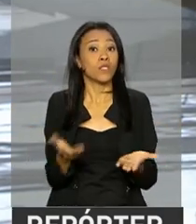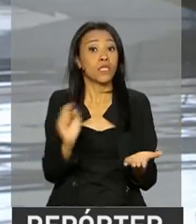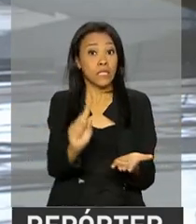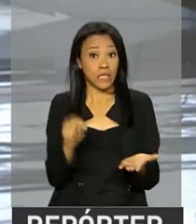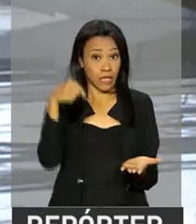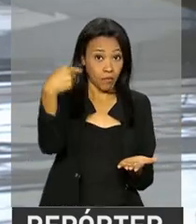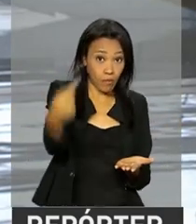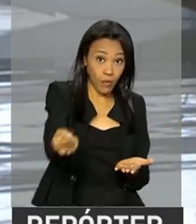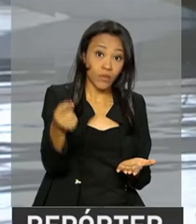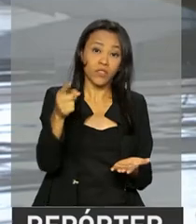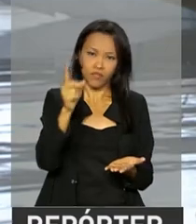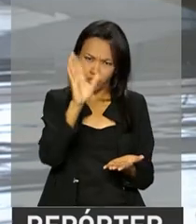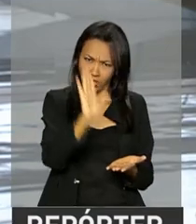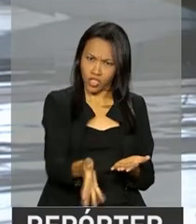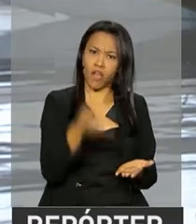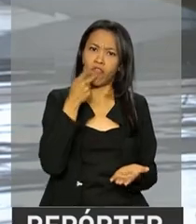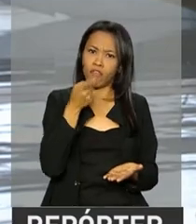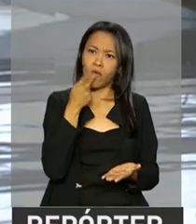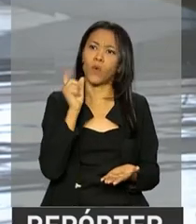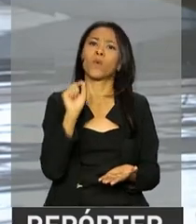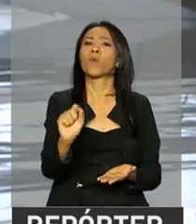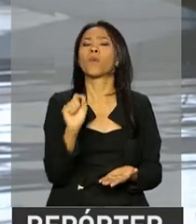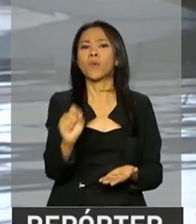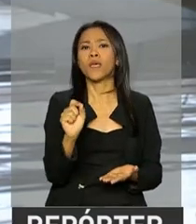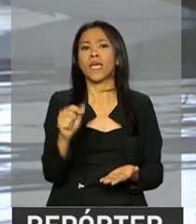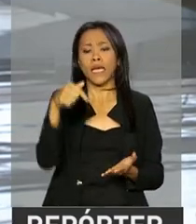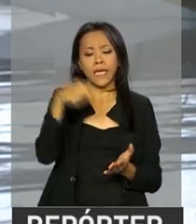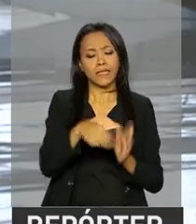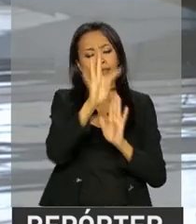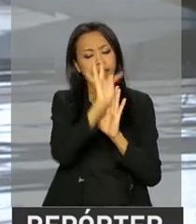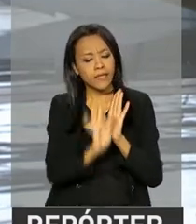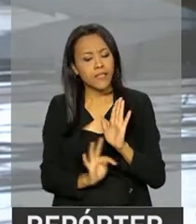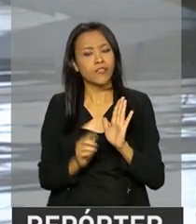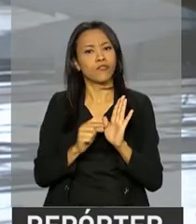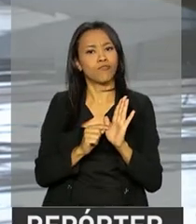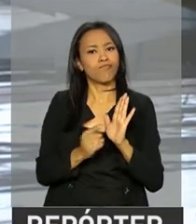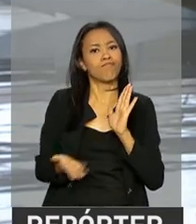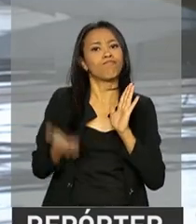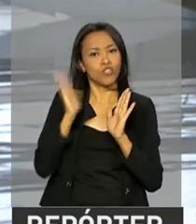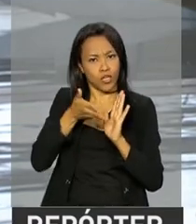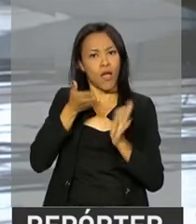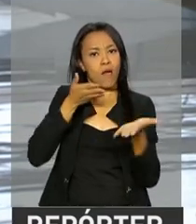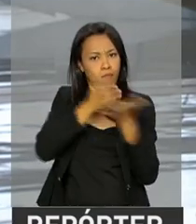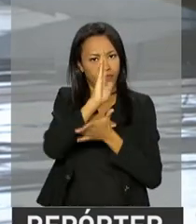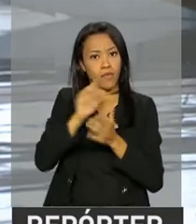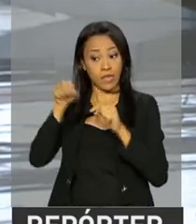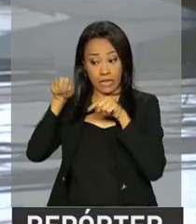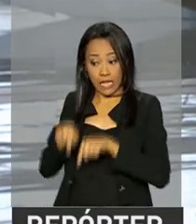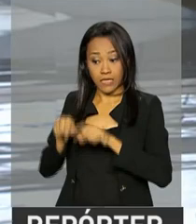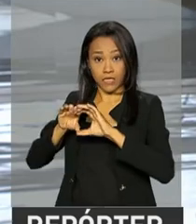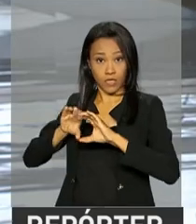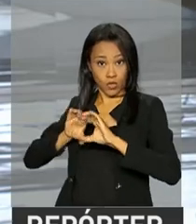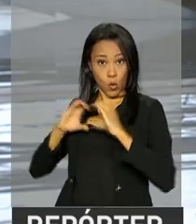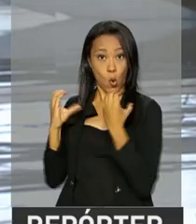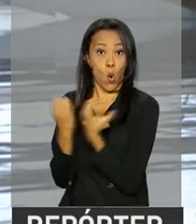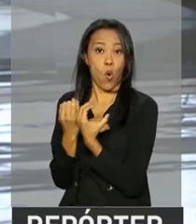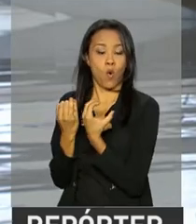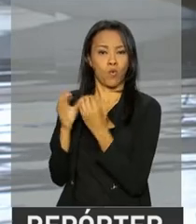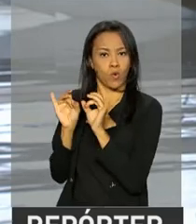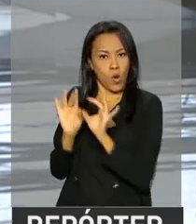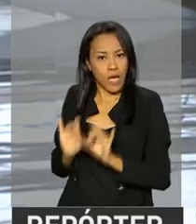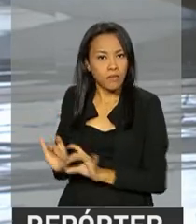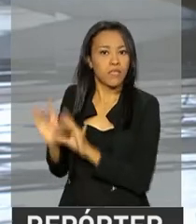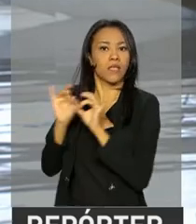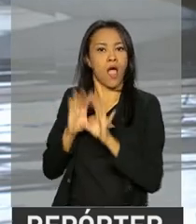depois de como você falou Leandro essa esse texto ele ter sido aprovado na comissão especial que analisa o tema lá na